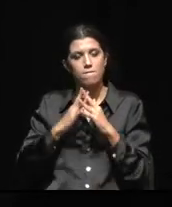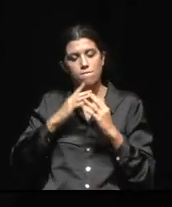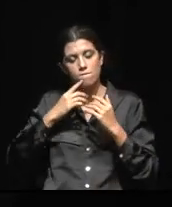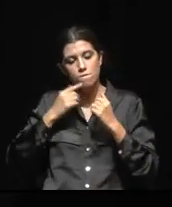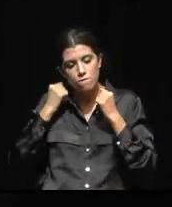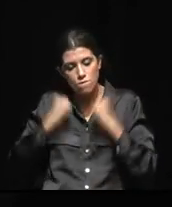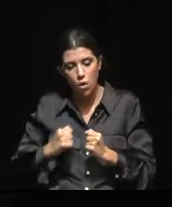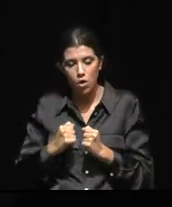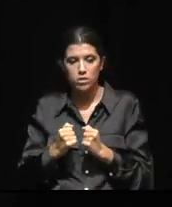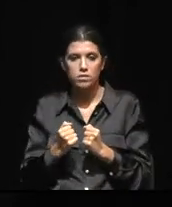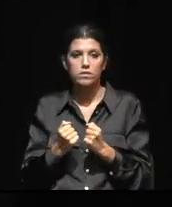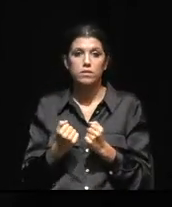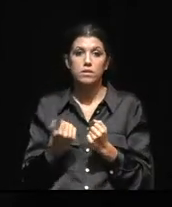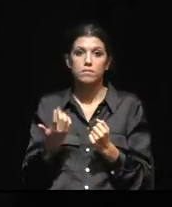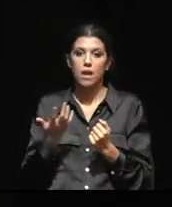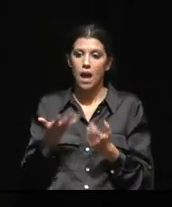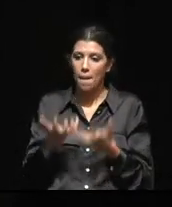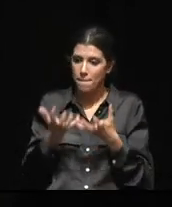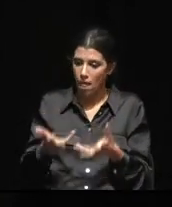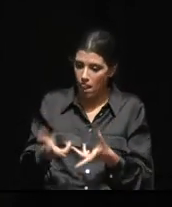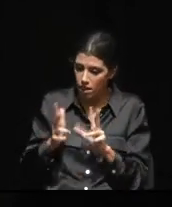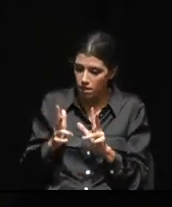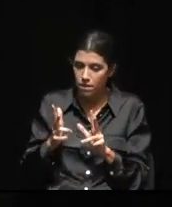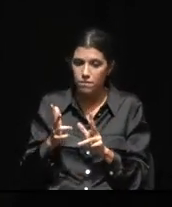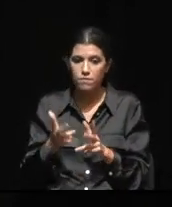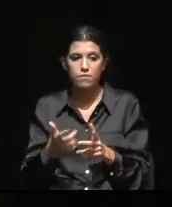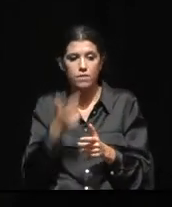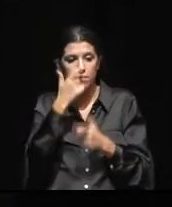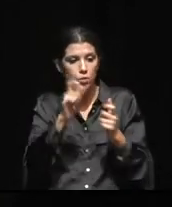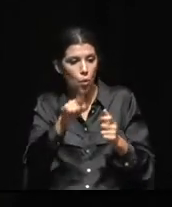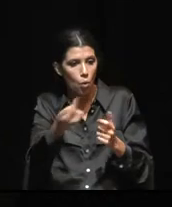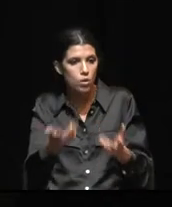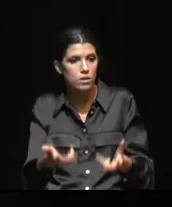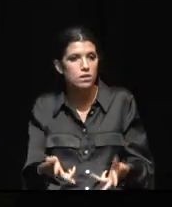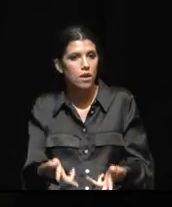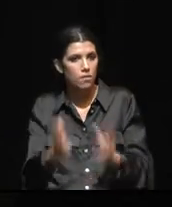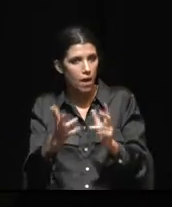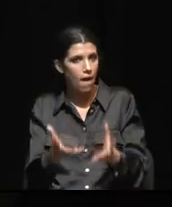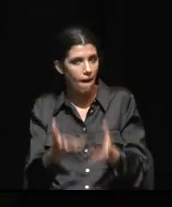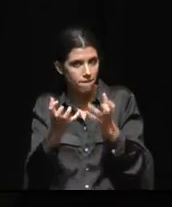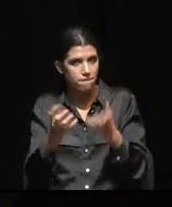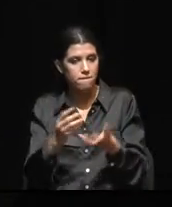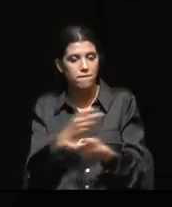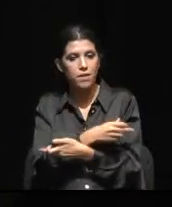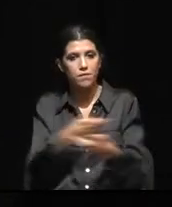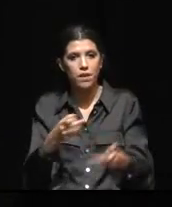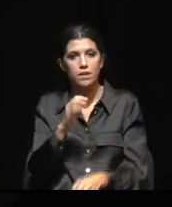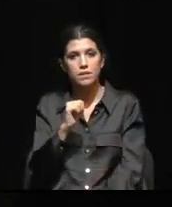mundo querer ser livre é também querer livre os outros sibon poar